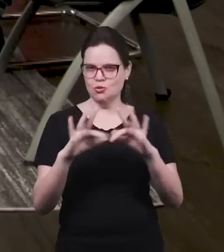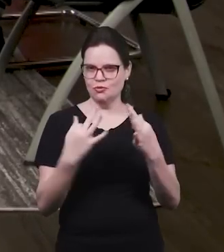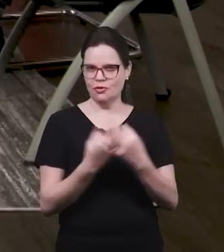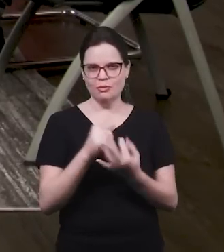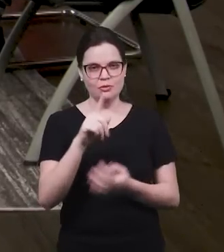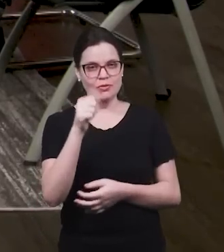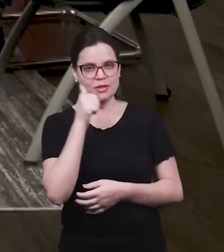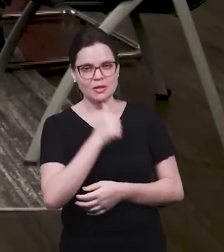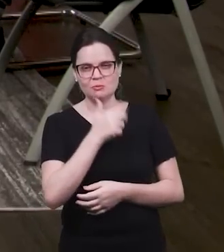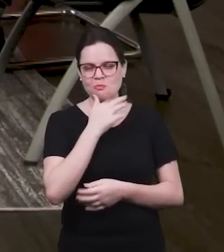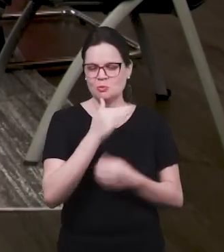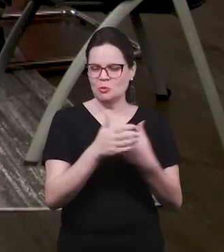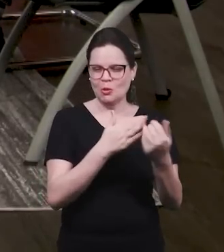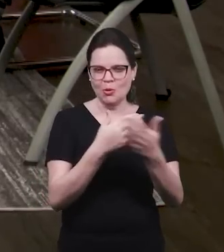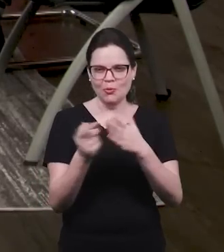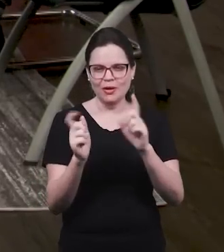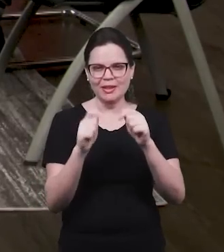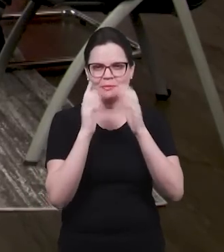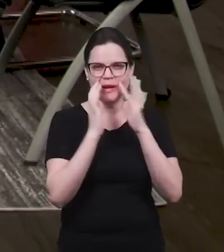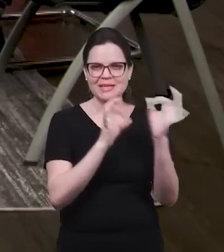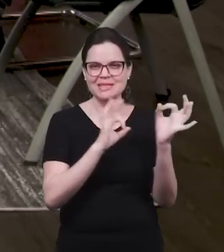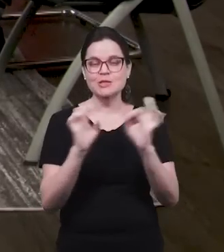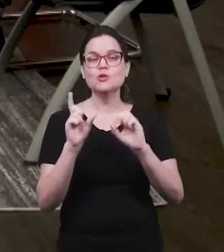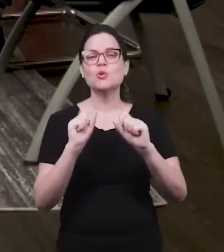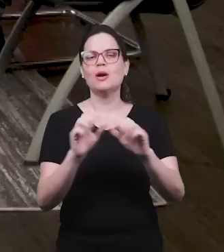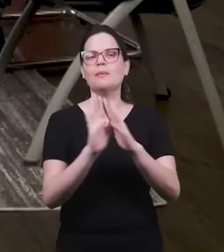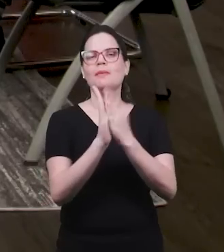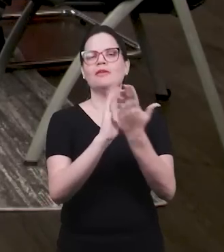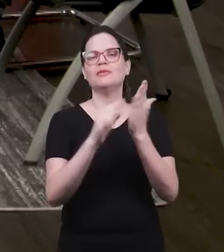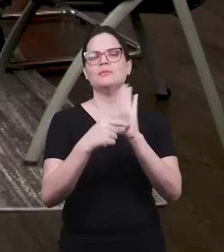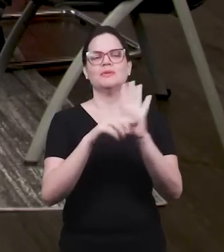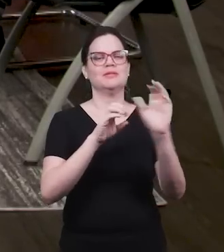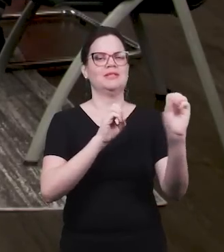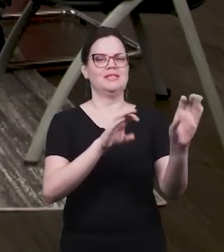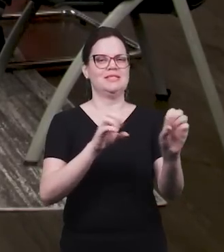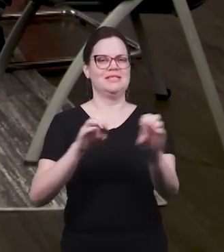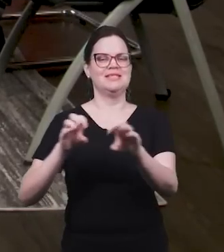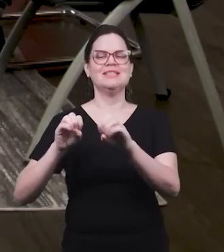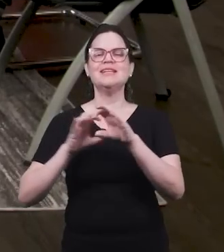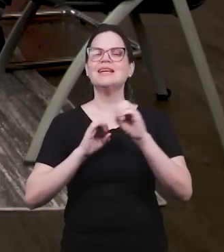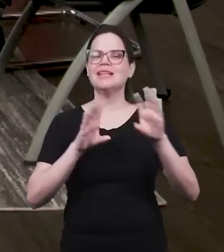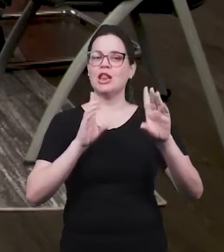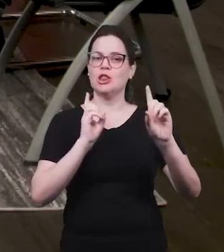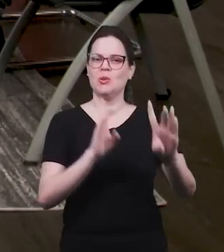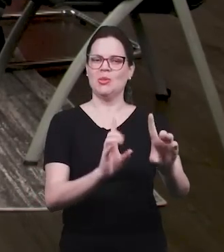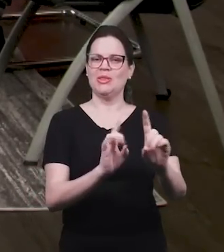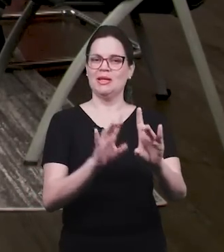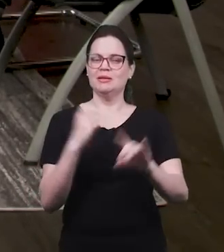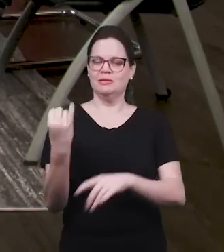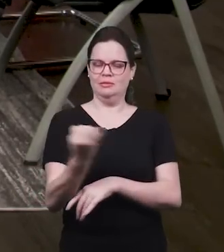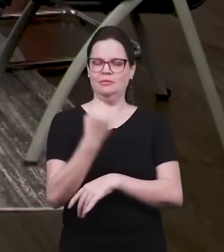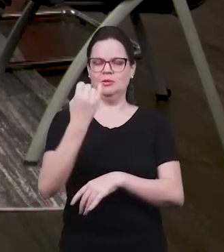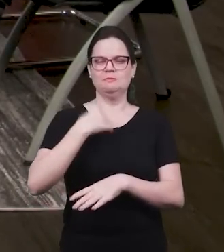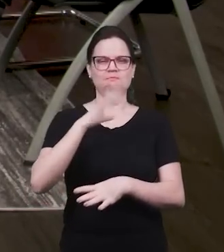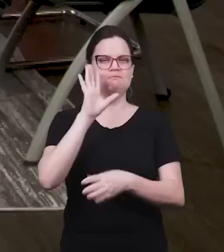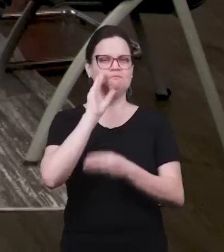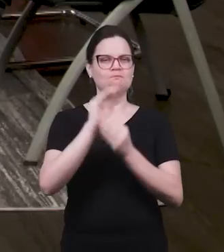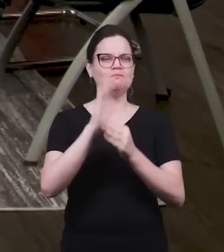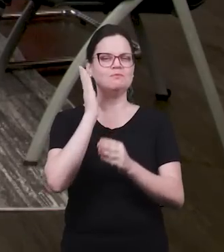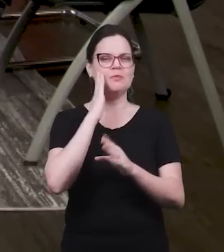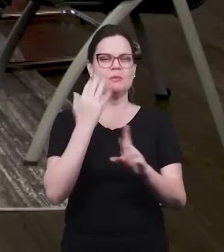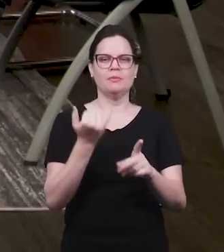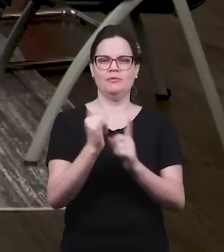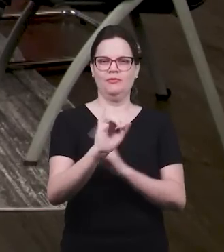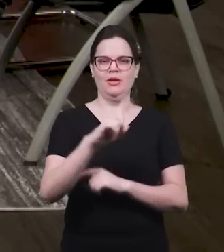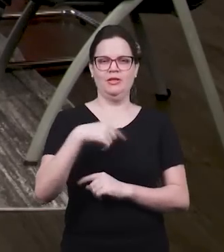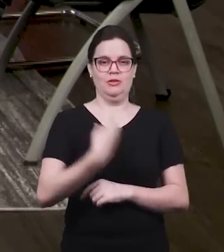gente traz aquilo que a palavra de Deus ensina e é importantíssimo alcançar aquilo que diz respeito à nossa